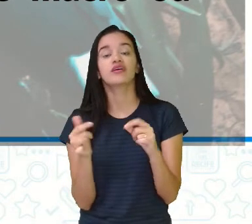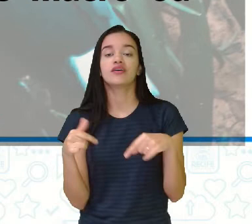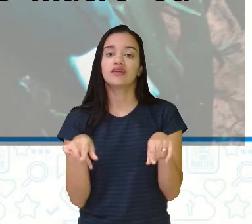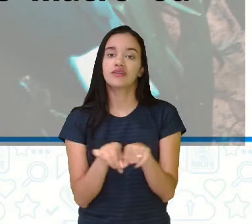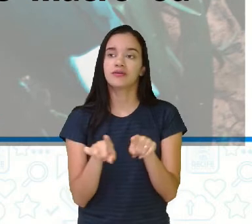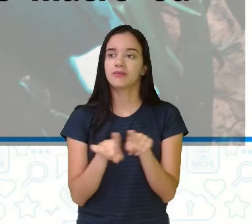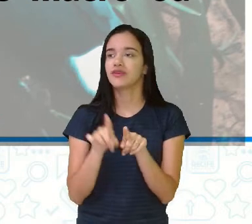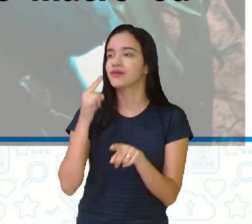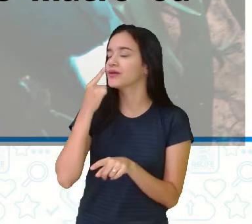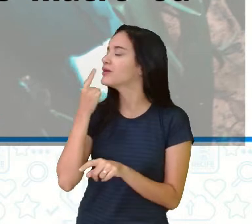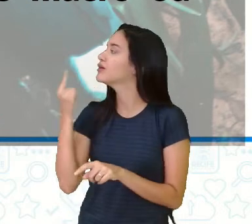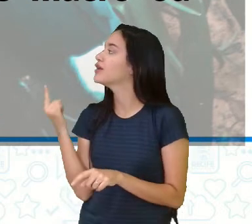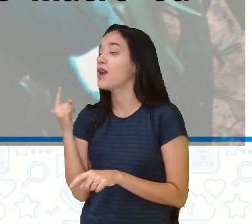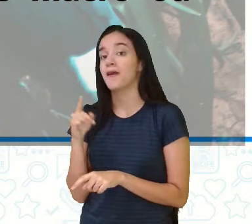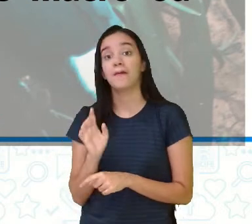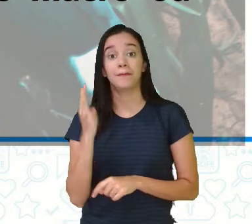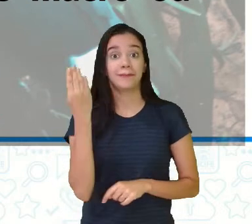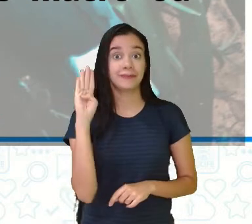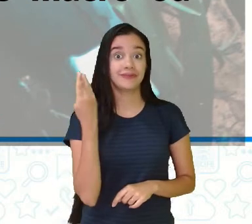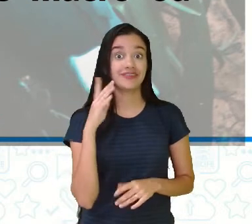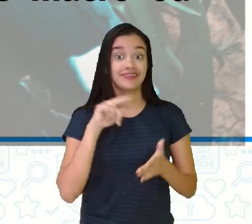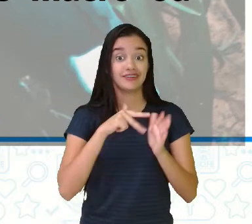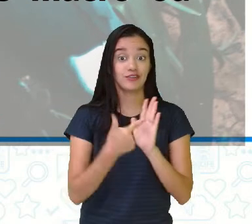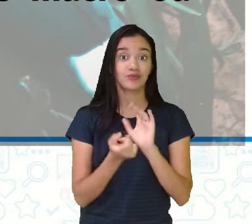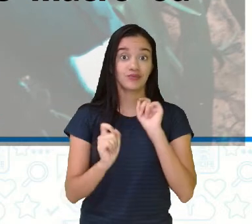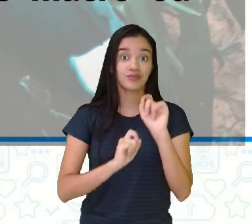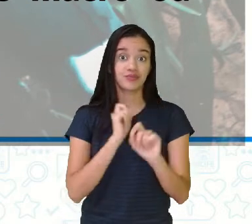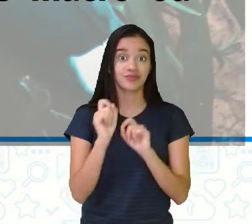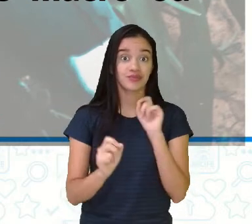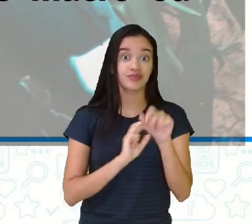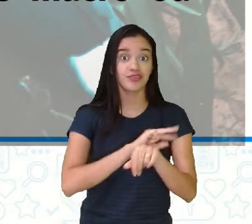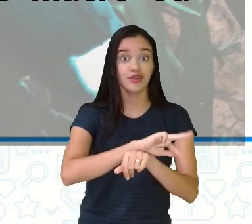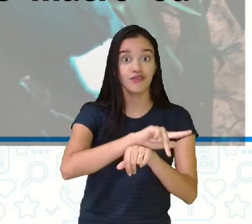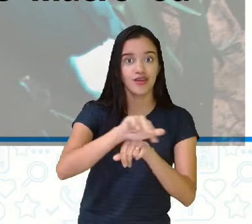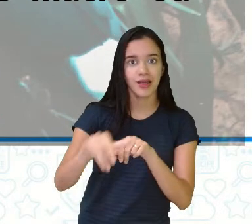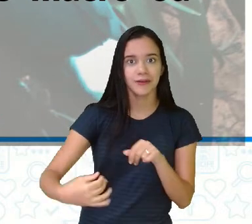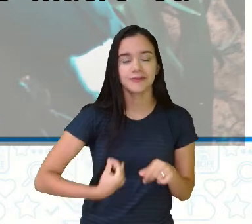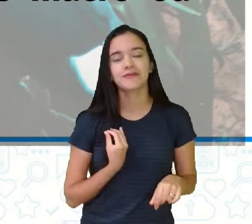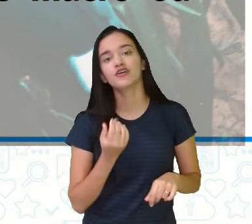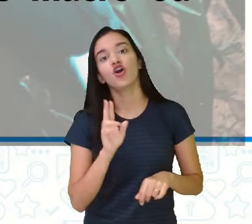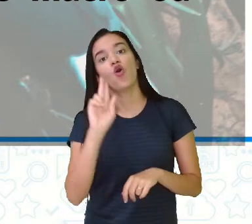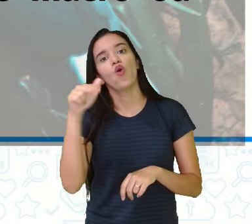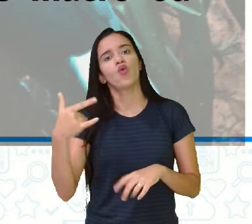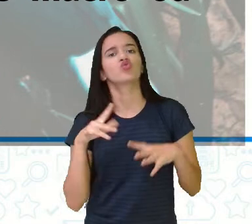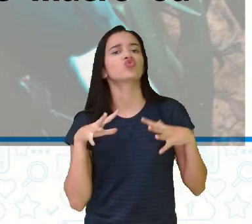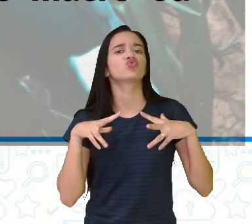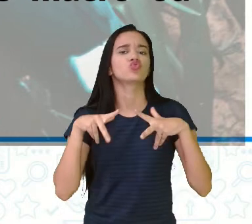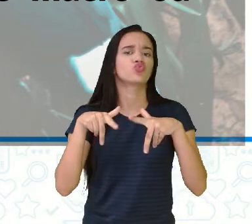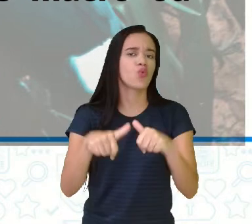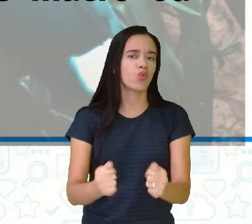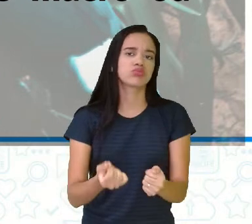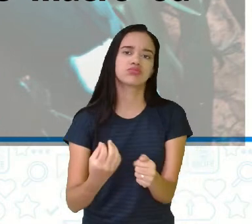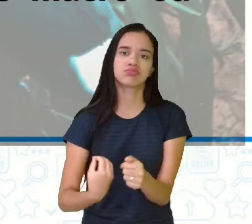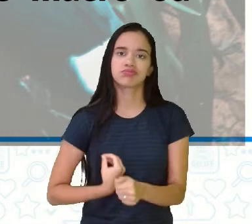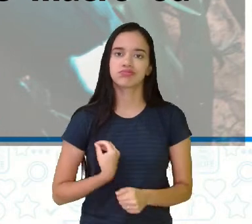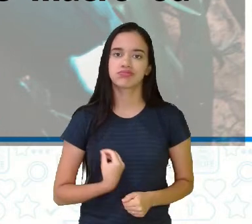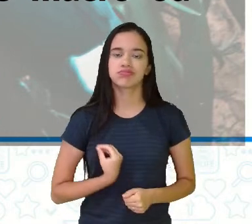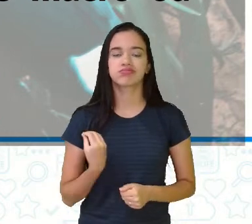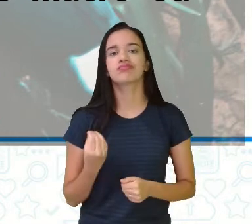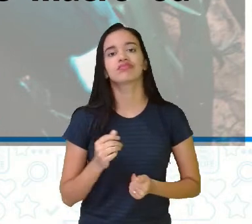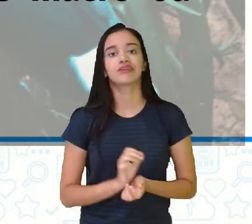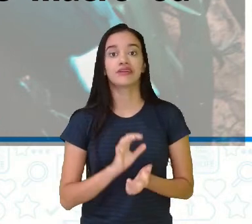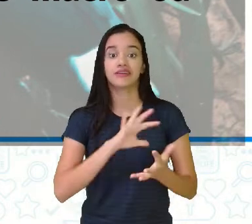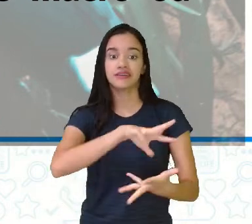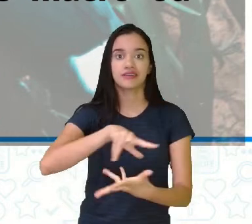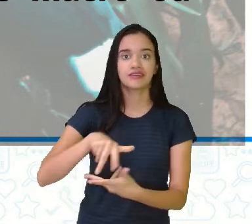e, olha ela aí, ó, biológica. Significa variedade de vida ou a variedade de todas as formas de vida existentes na